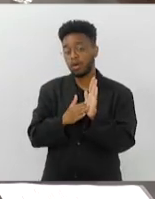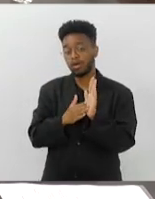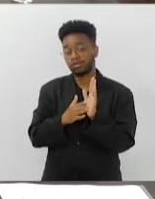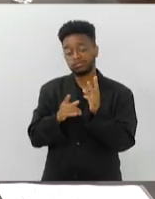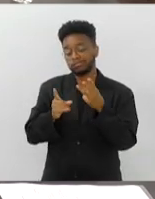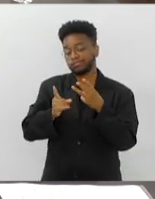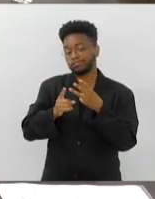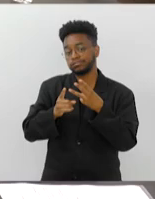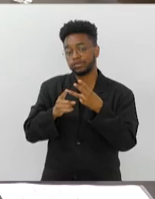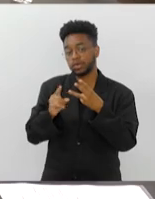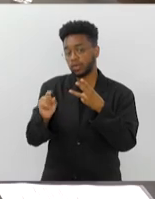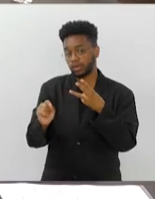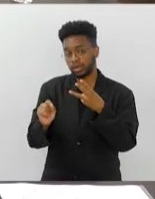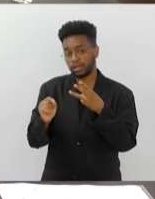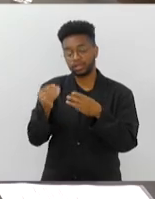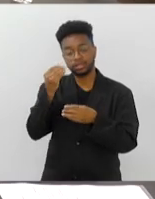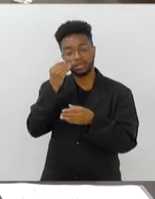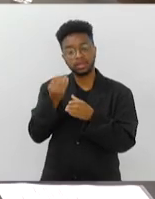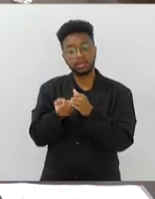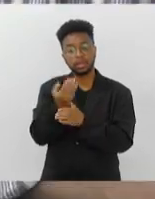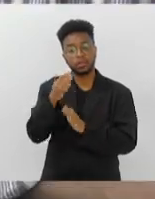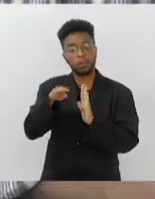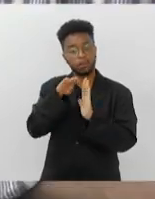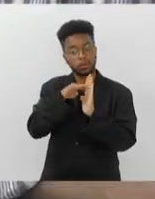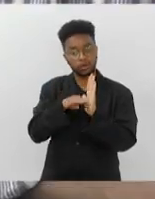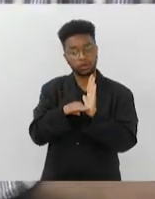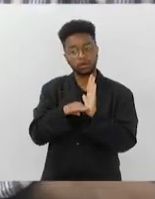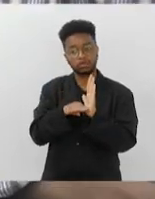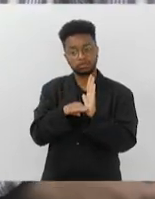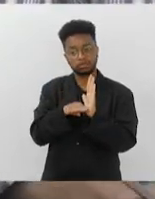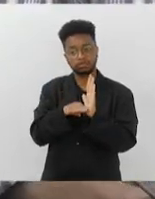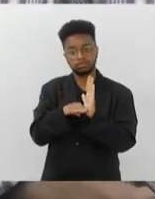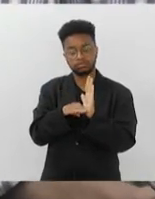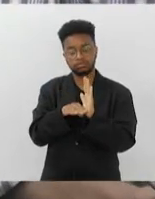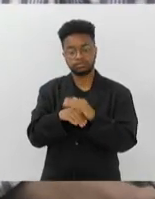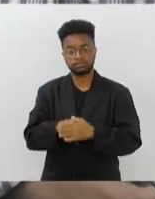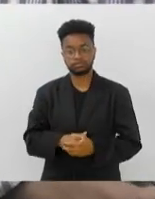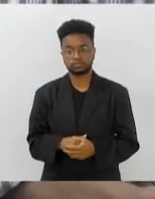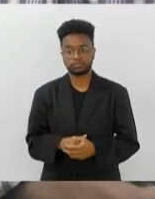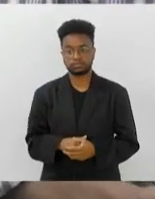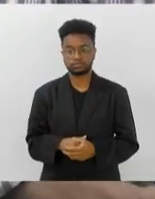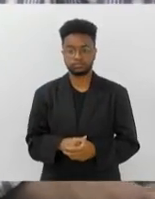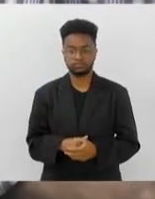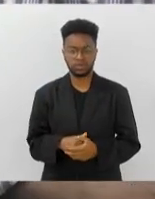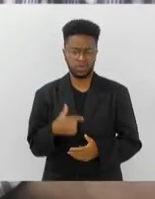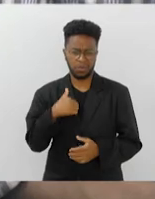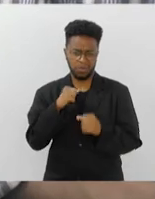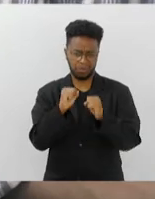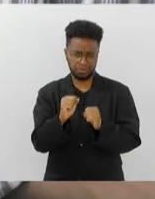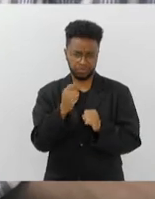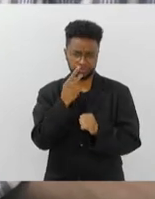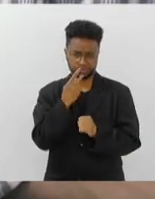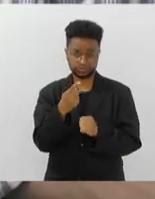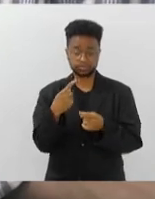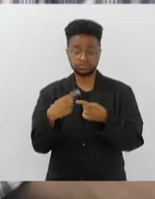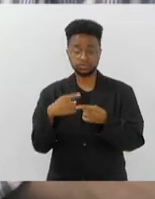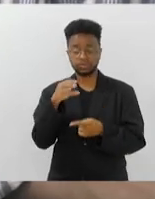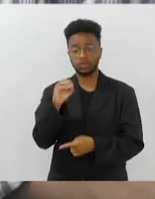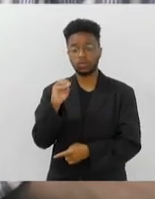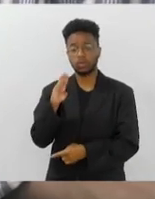salvar, que seria criar um programa. A gente já fez isso. Você me permite uma parte? Na verdade, observatório